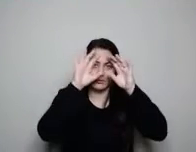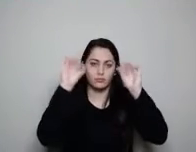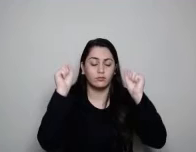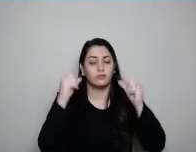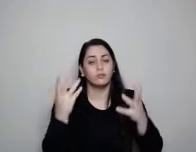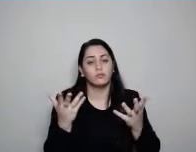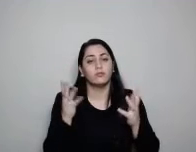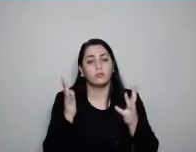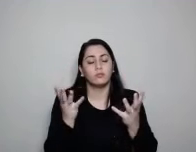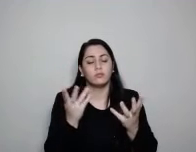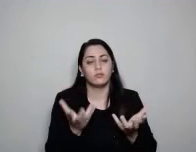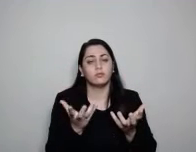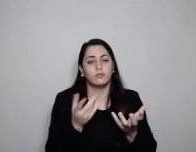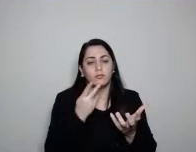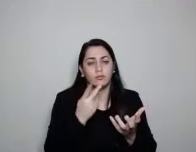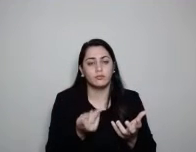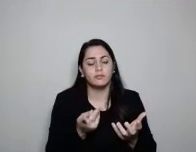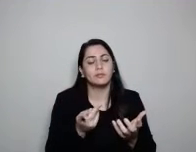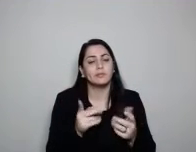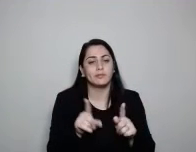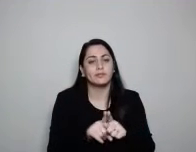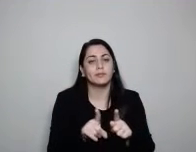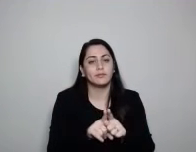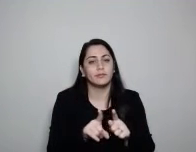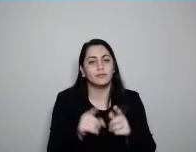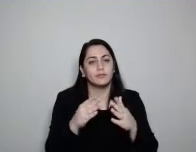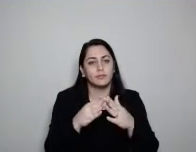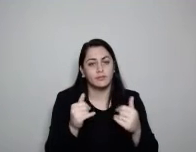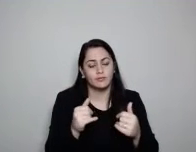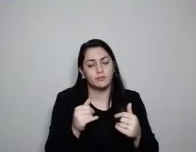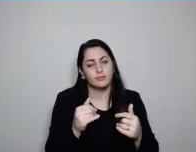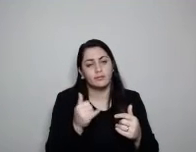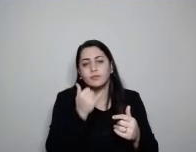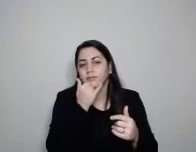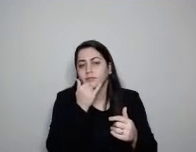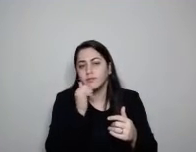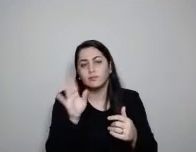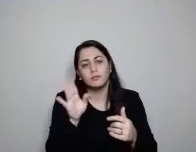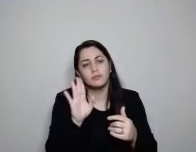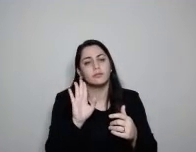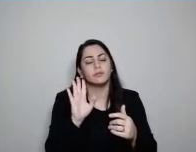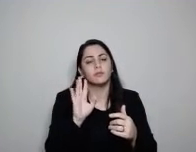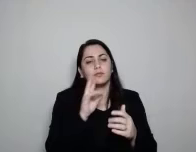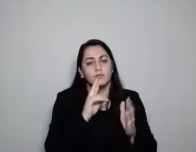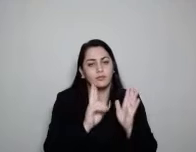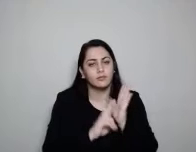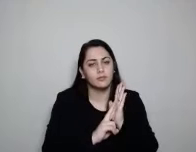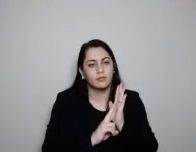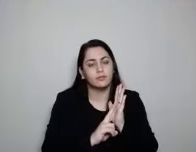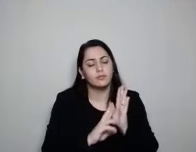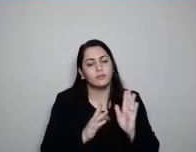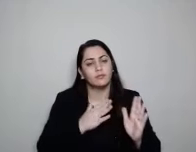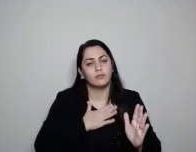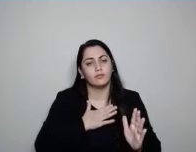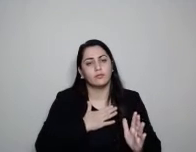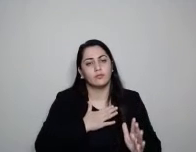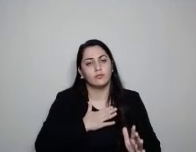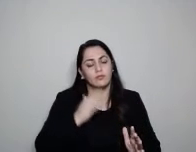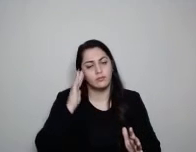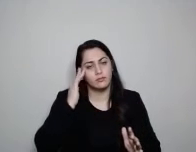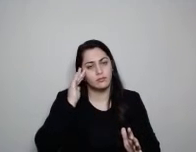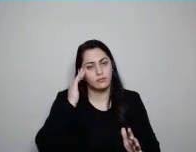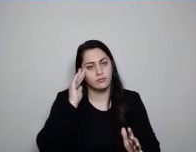salientar, absolutamente pedindo vênia ao relator, mas é o posicionamento que eu tenho